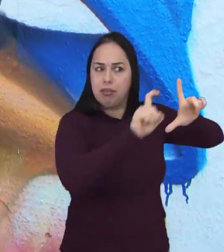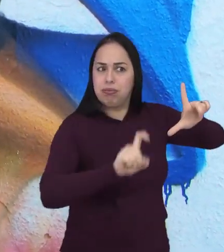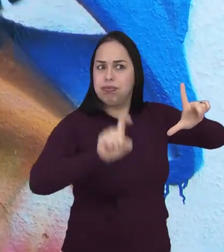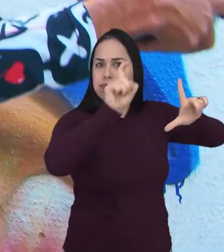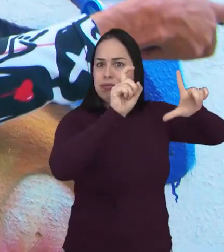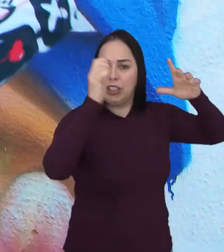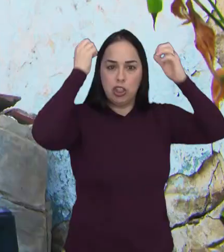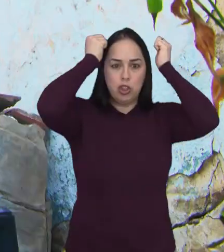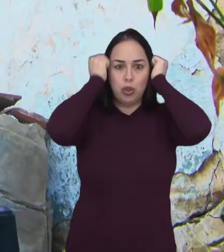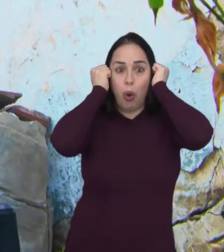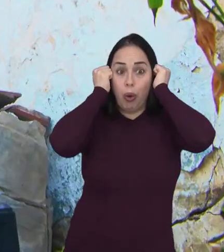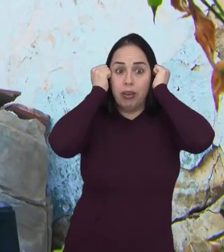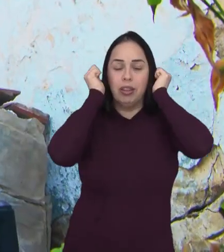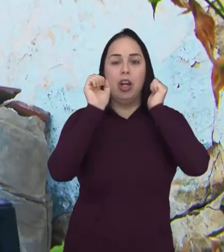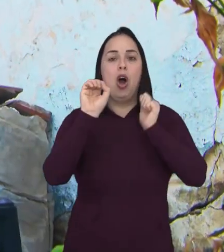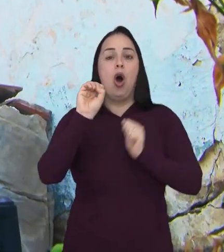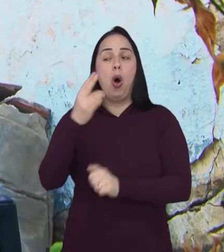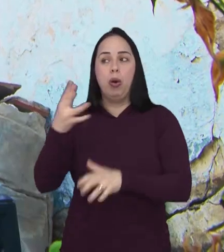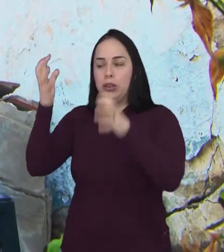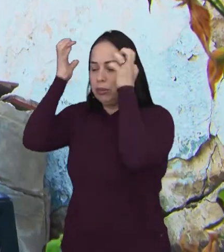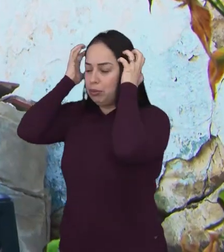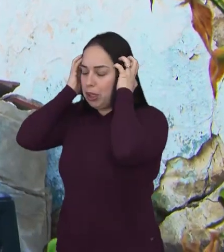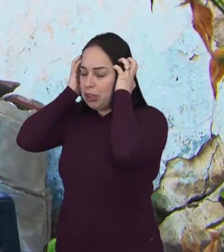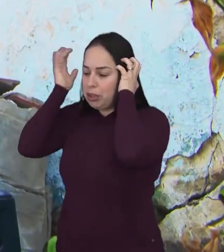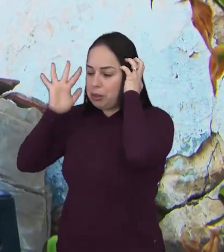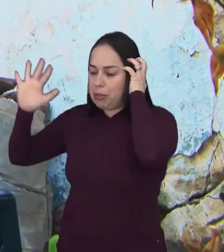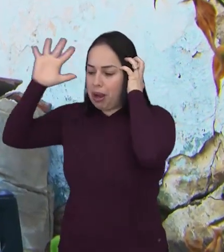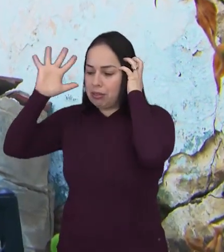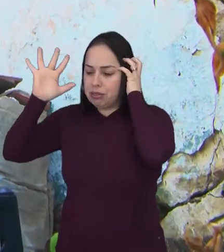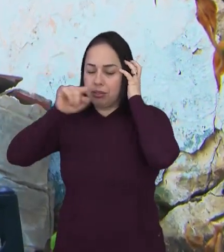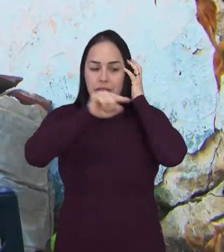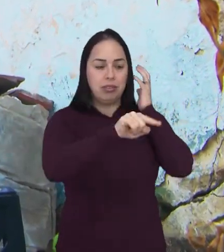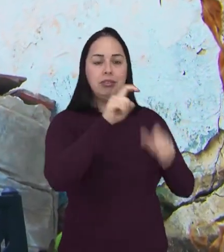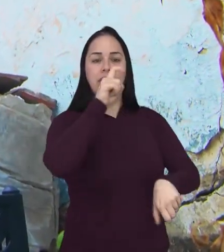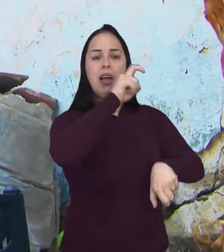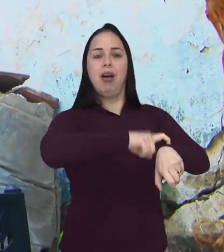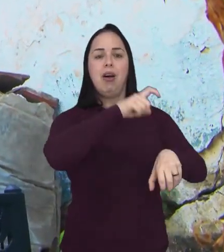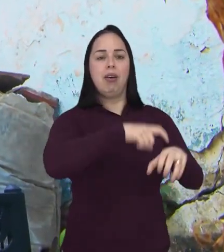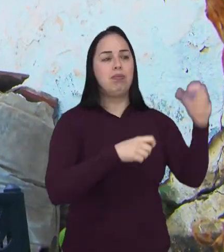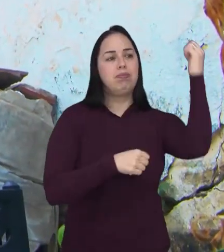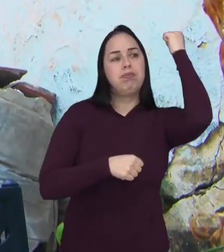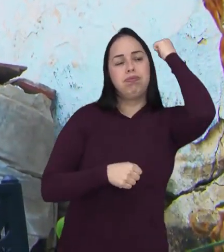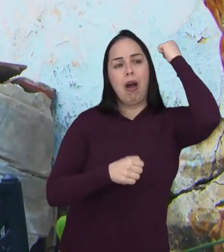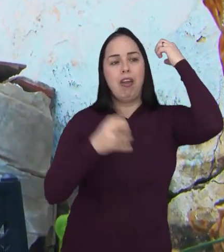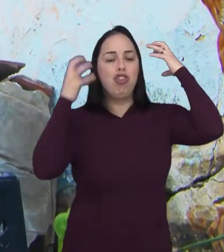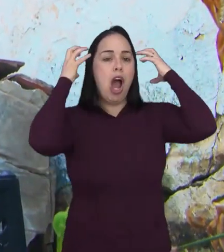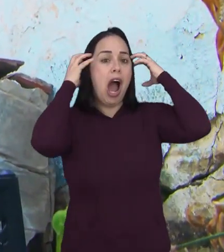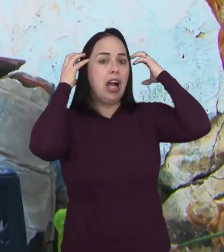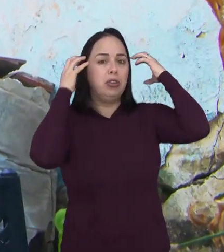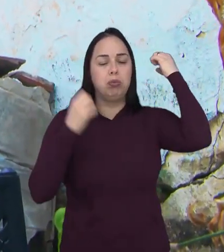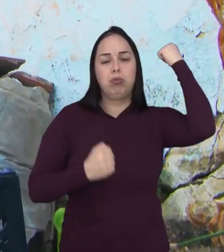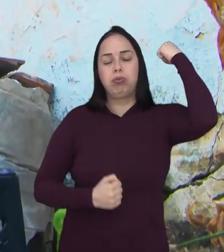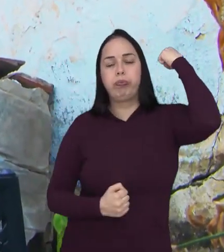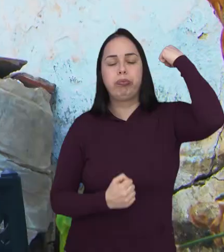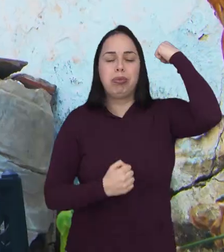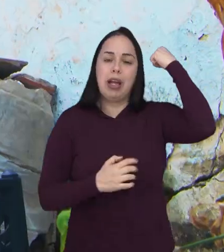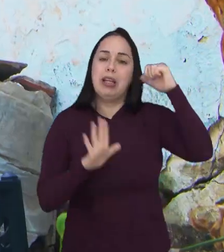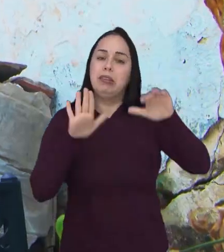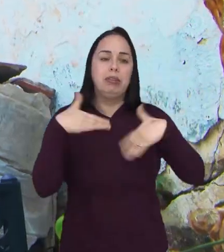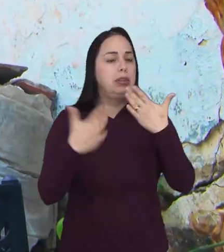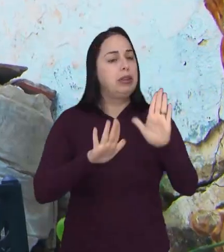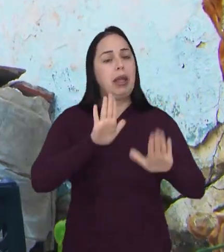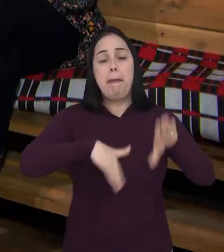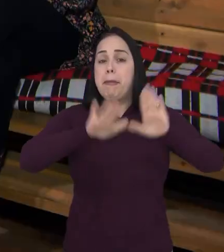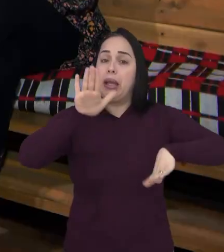touca. Ou às vezes de fone ele tá com rádio. Então, o processo ele vai caminhando de acordo com o